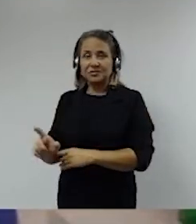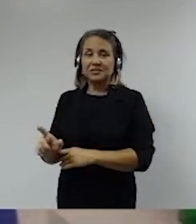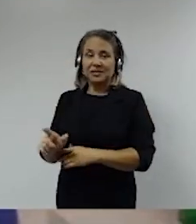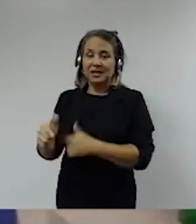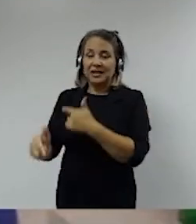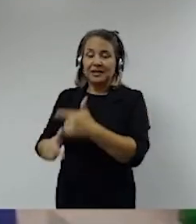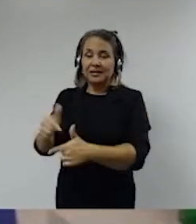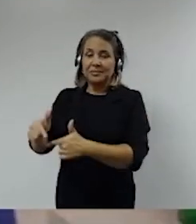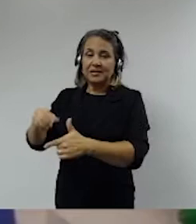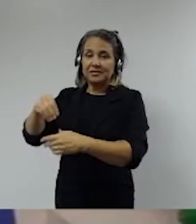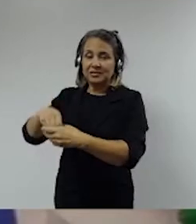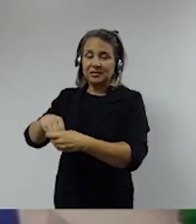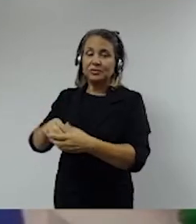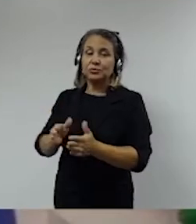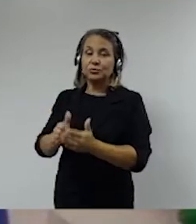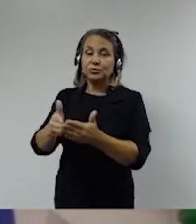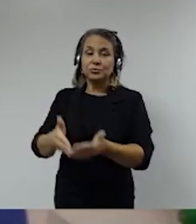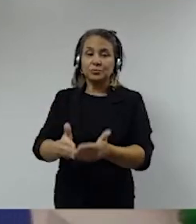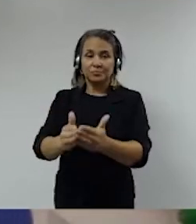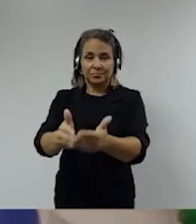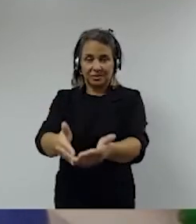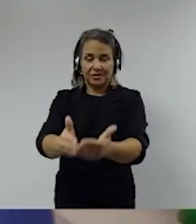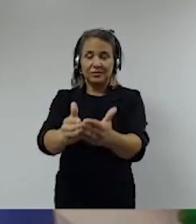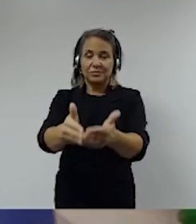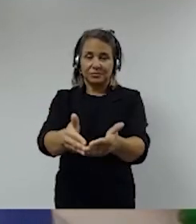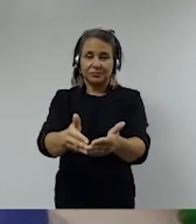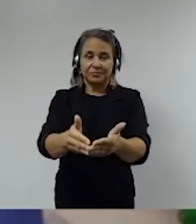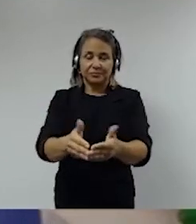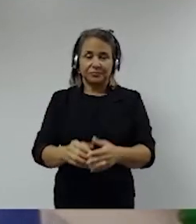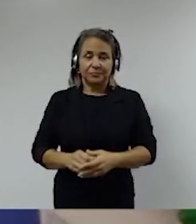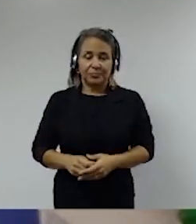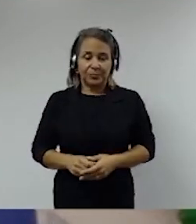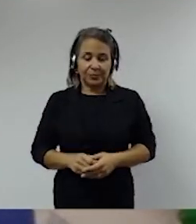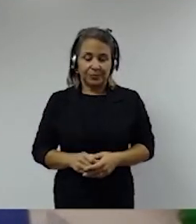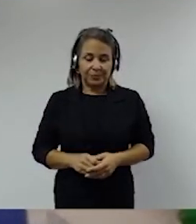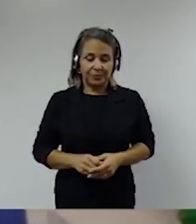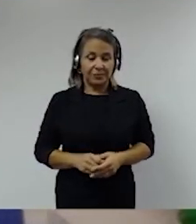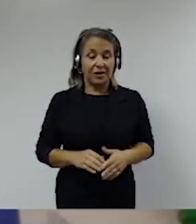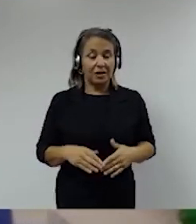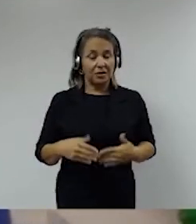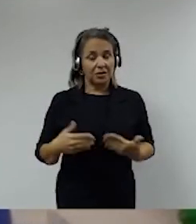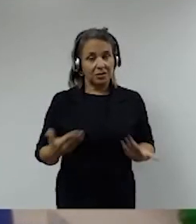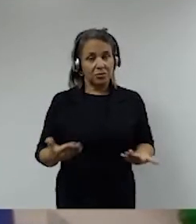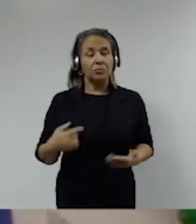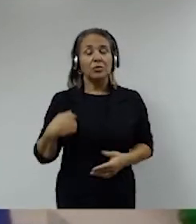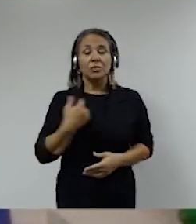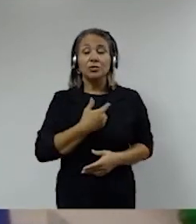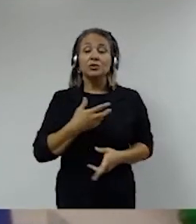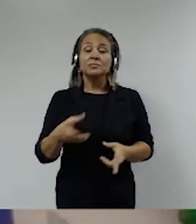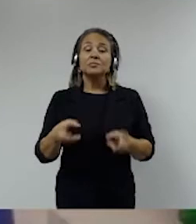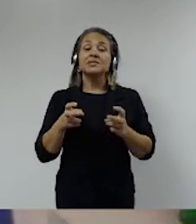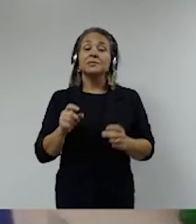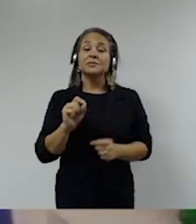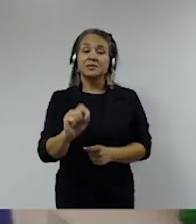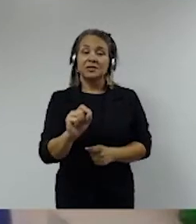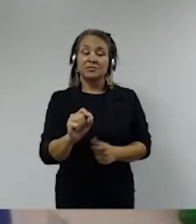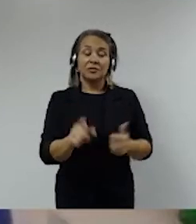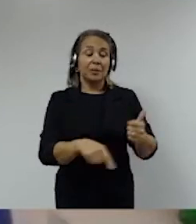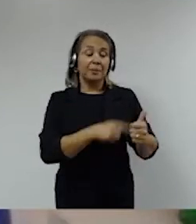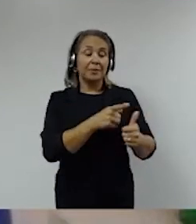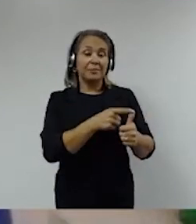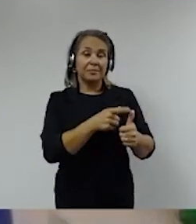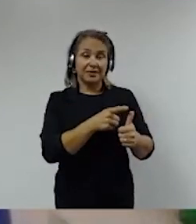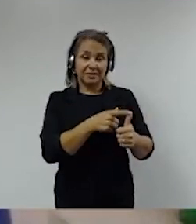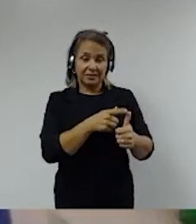estavam trabalhando em embarcações e em plataformas. Então, pelo que nós podemos verificar, essa foi a primeira